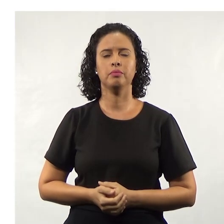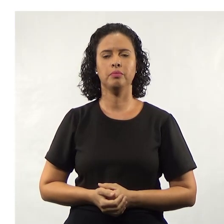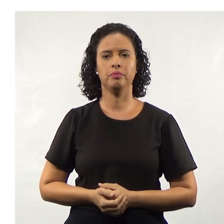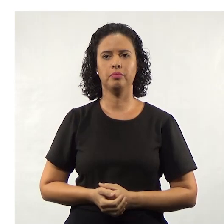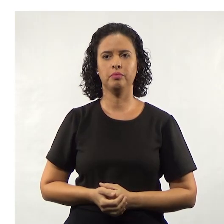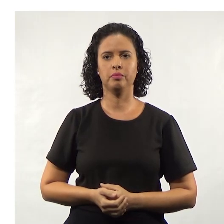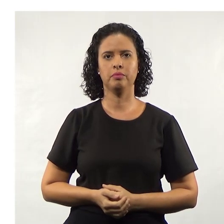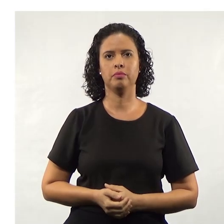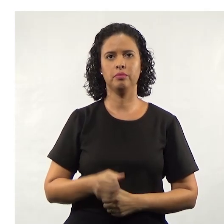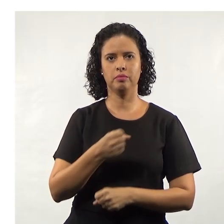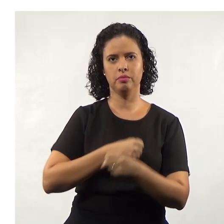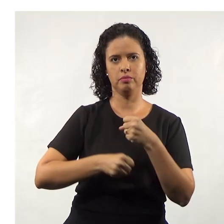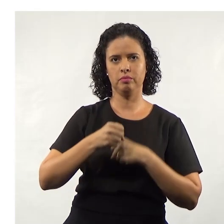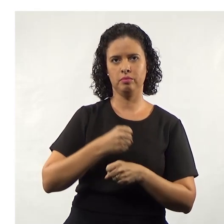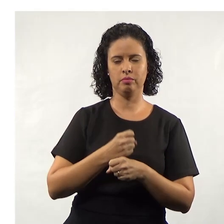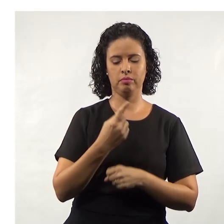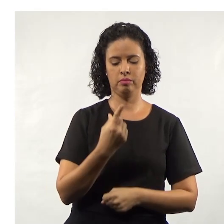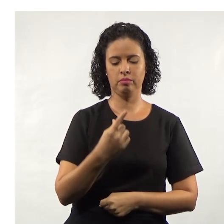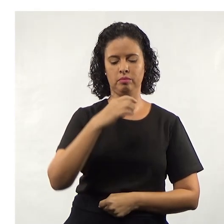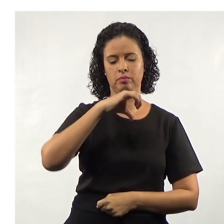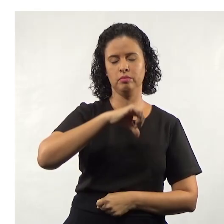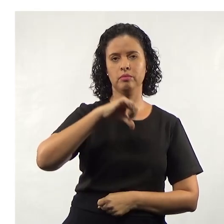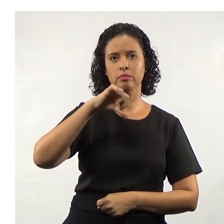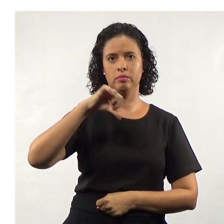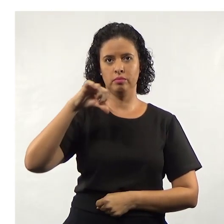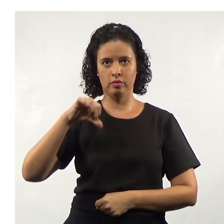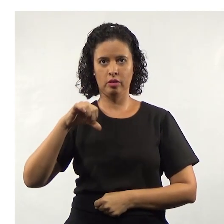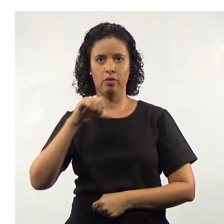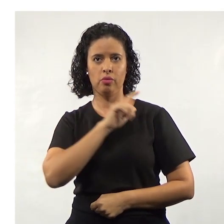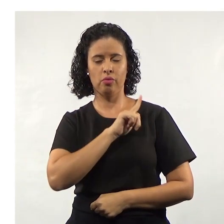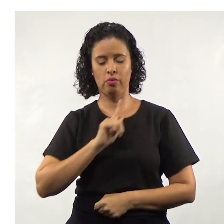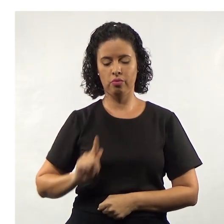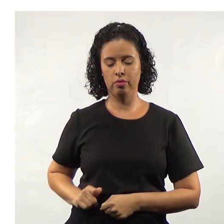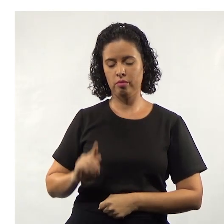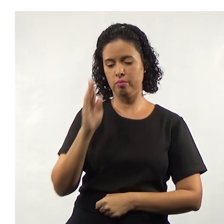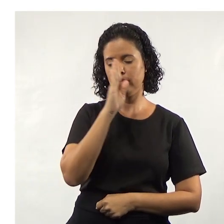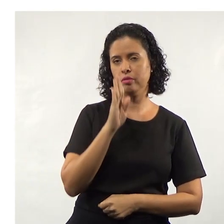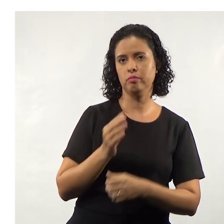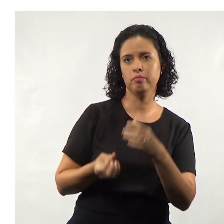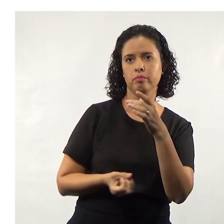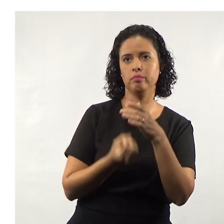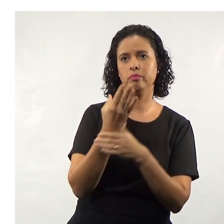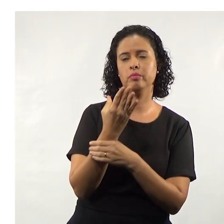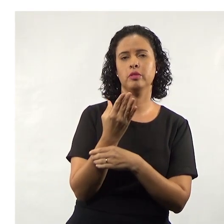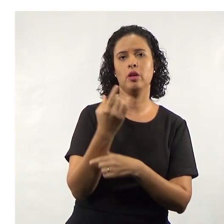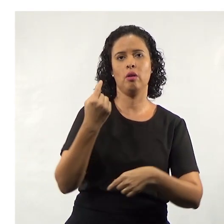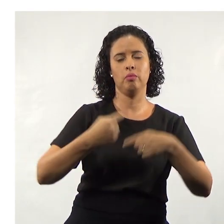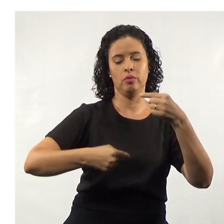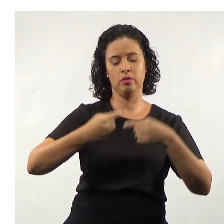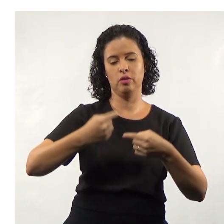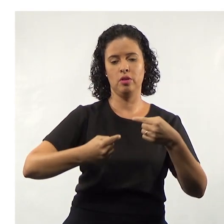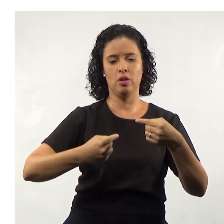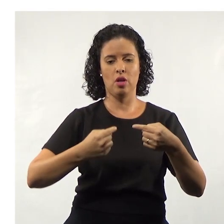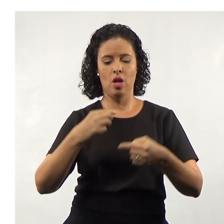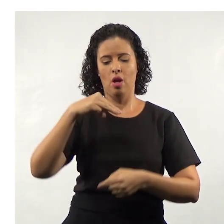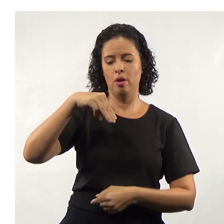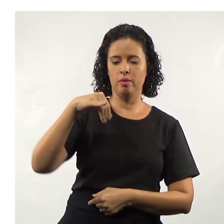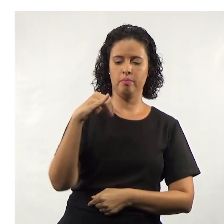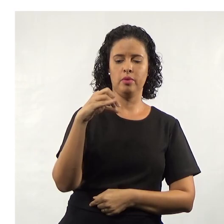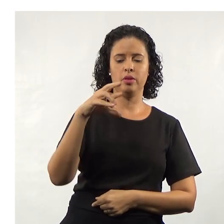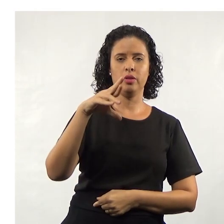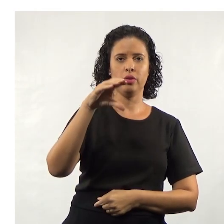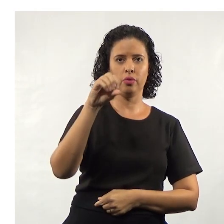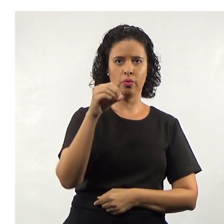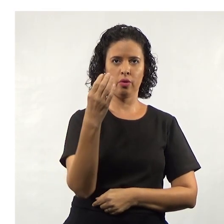Ainda, em 1999, o governo brasileiro criou a política de microcrédito com o objetivo